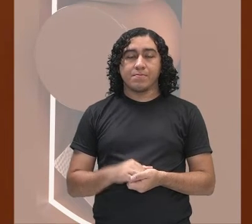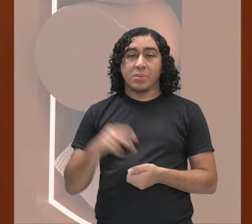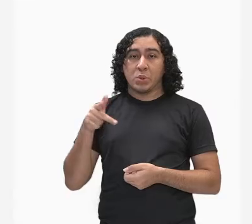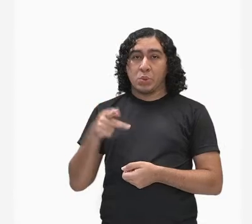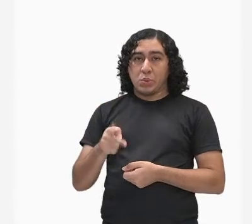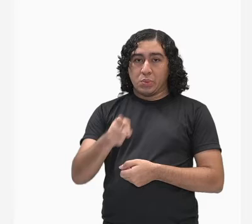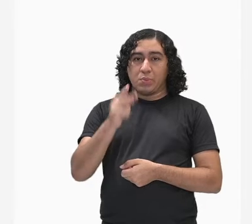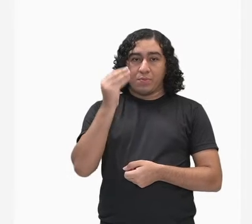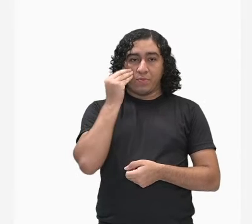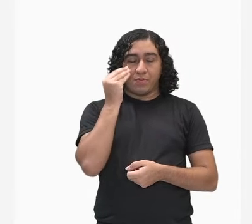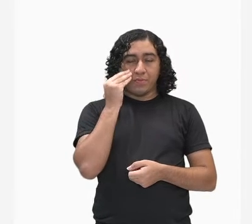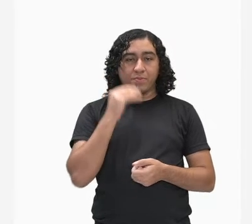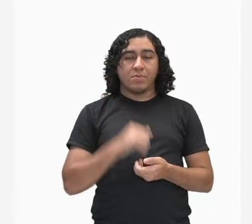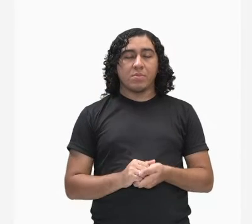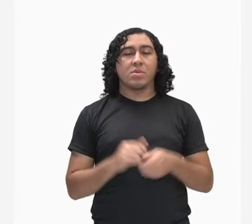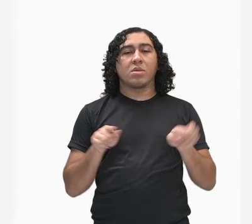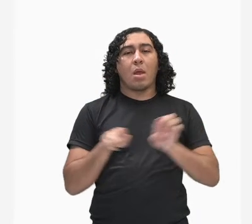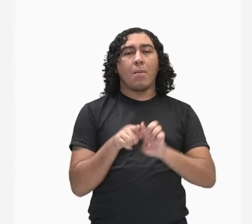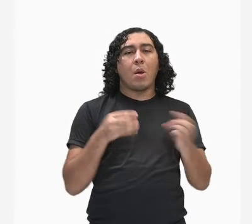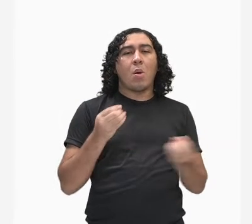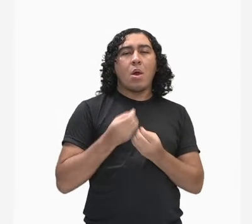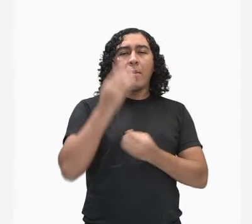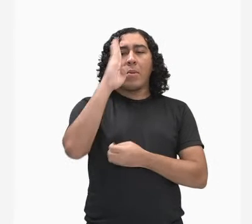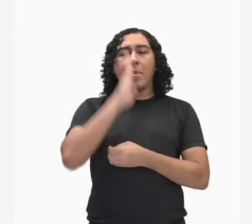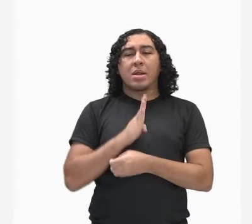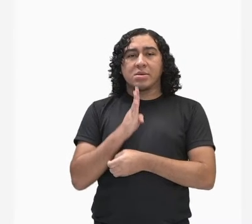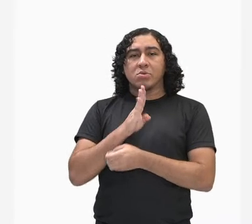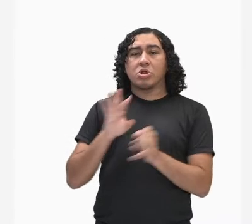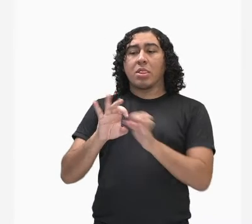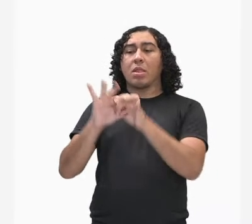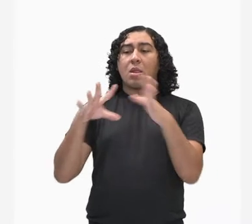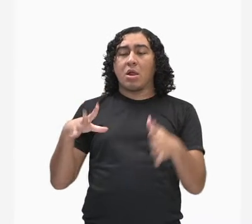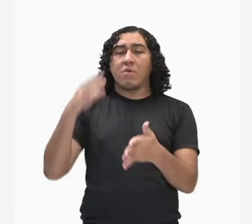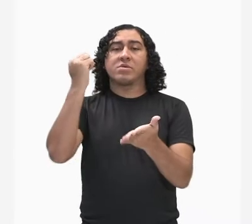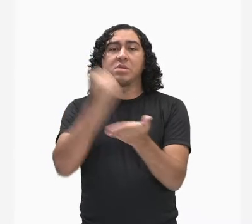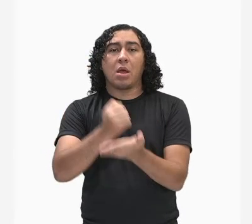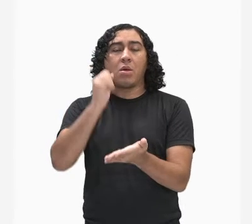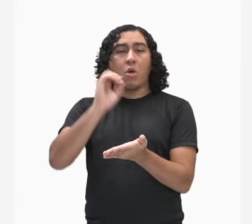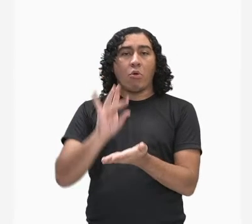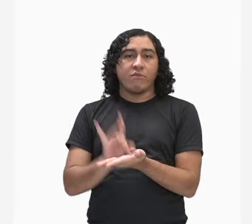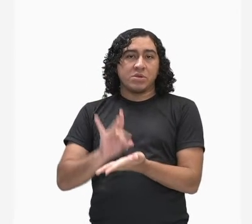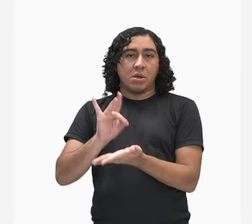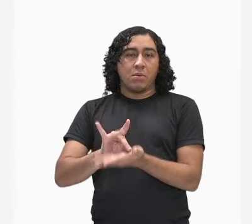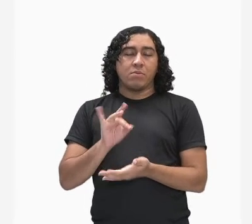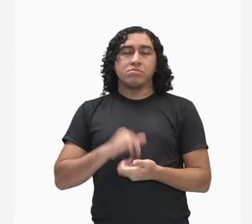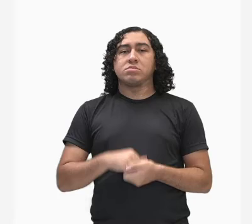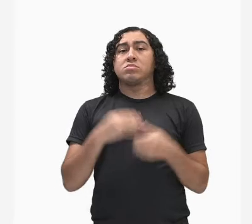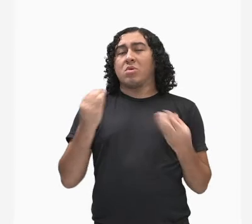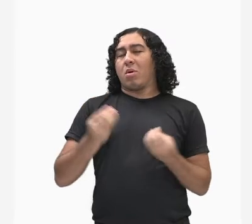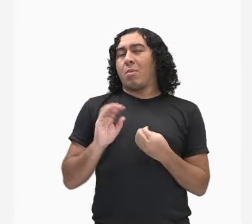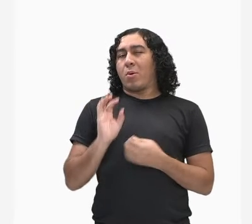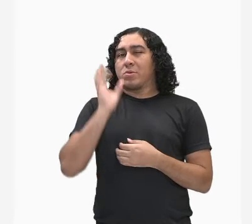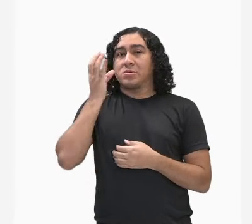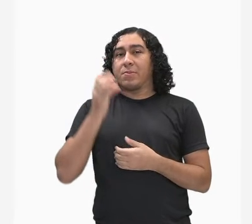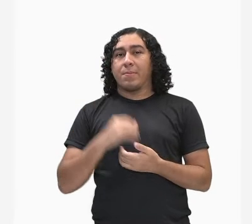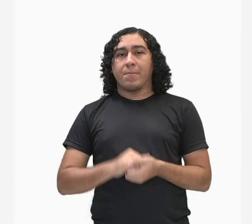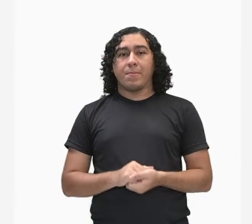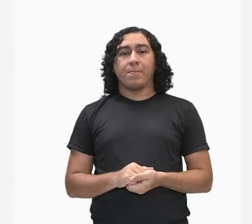reflexão e o reconhecimento da independência. Reconhecimento da independência. Como é que se deu esse